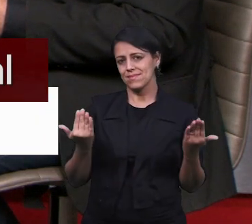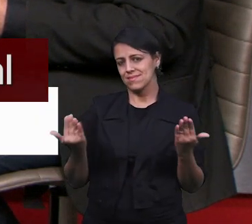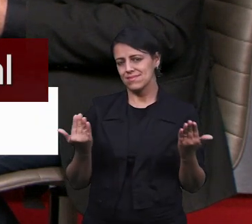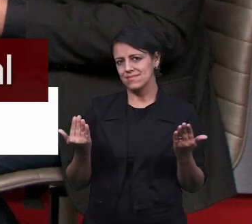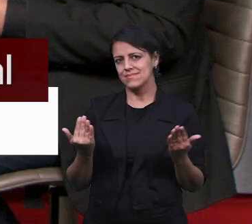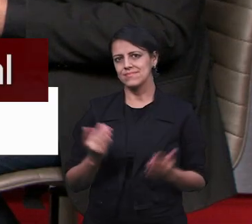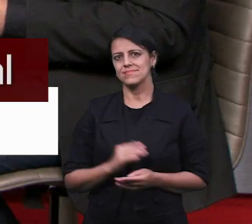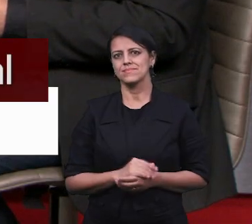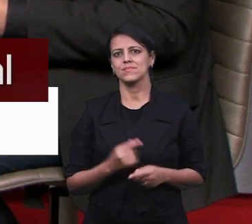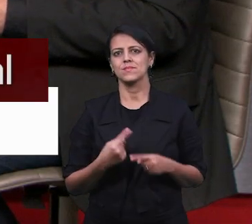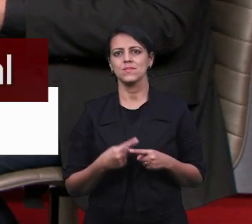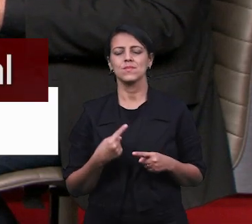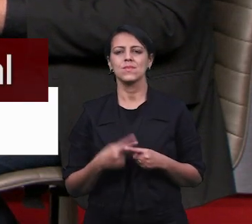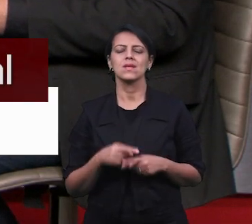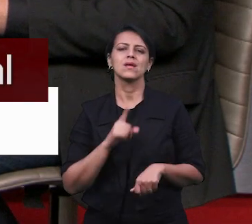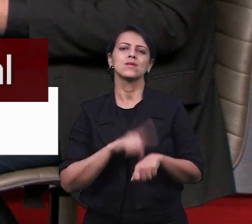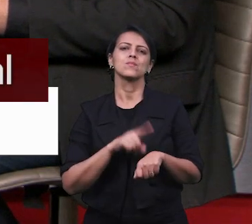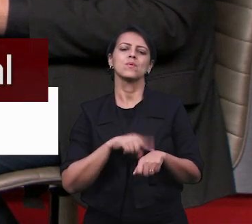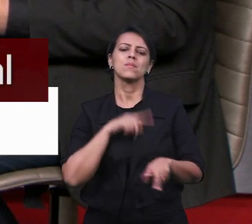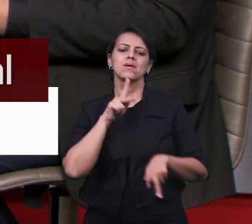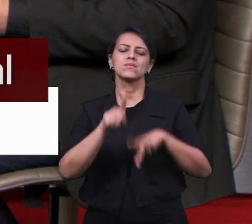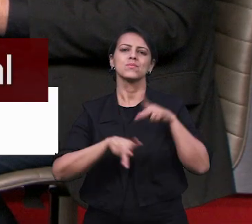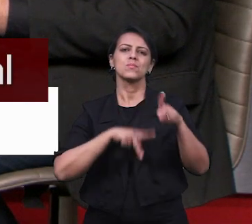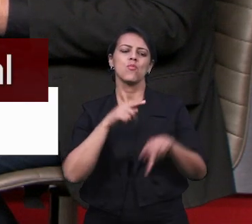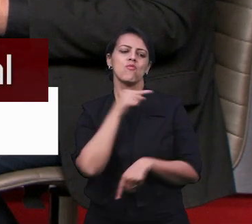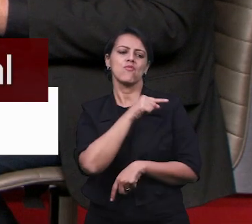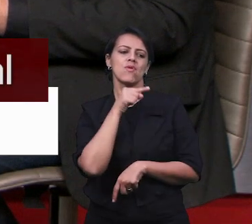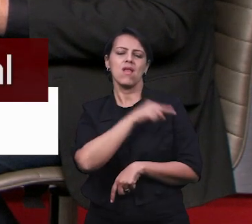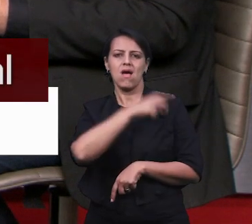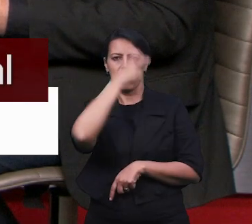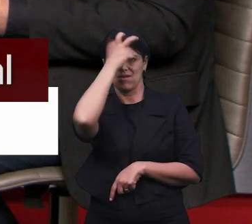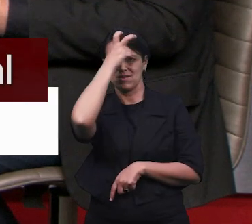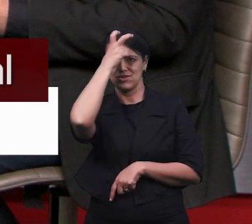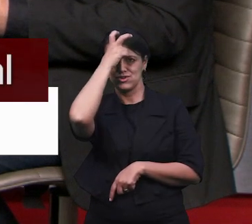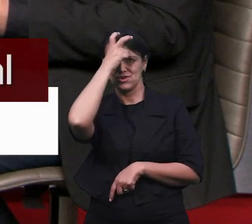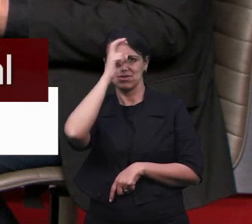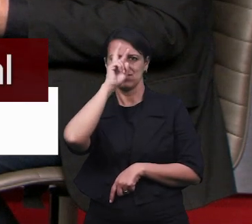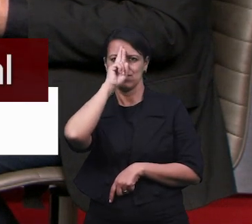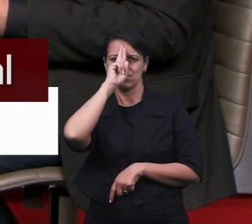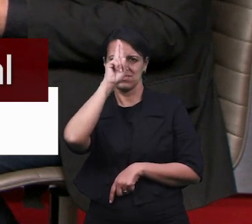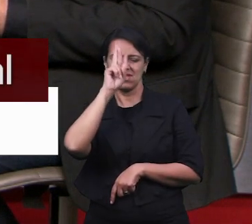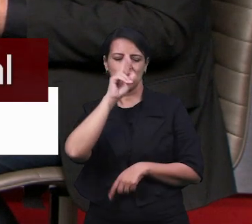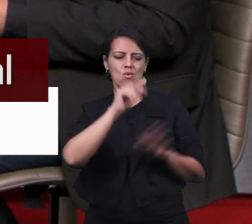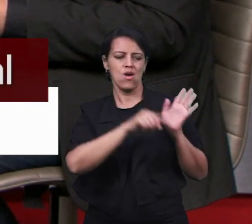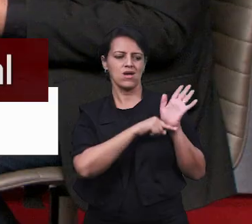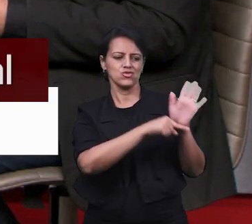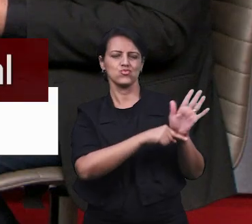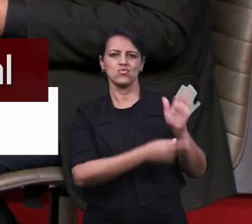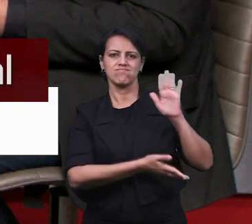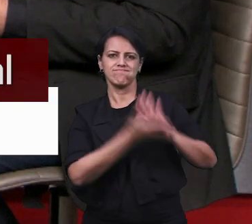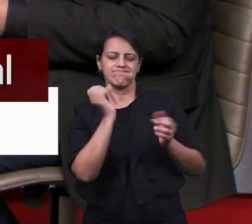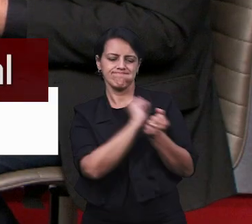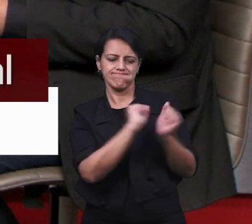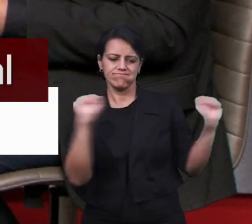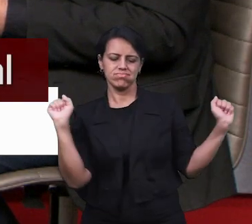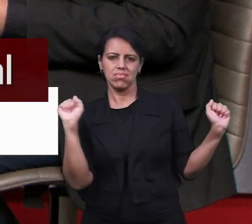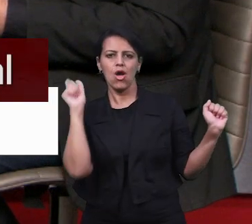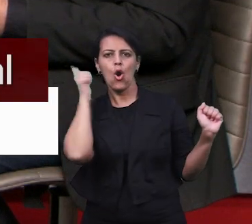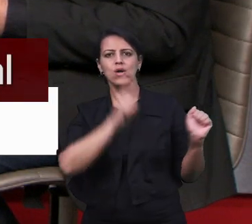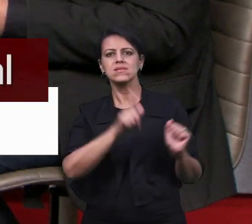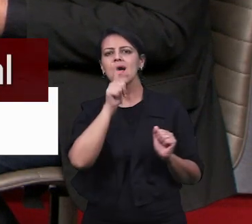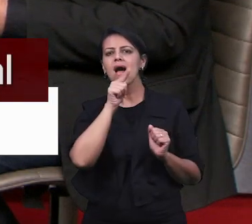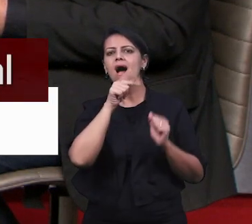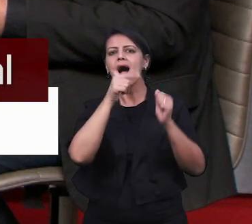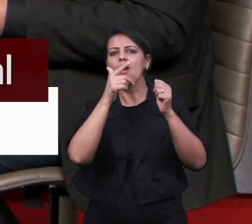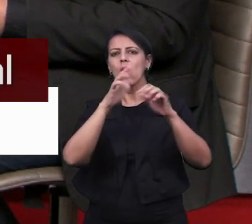Quando o povo foi resgatado do Egito, o Senhor tirou eles da escravidão, eles atravessaram o Mar Vermelho. Um